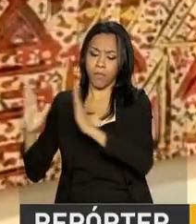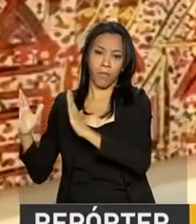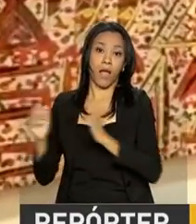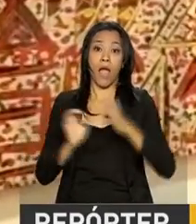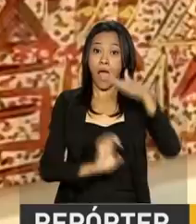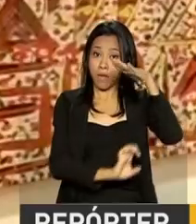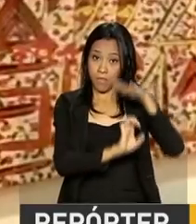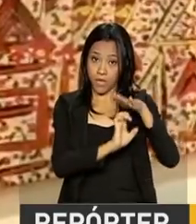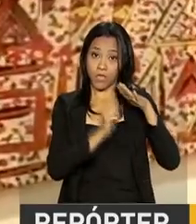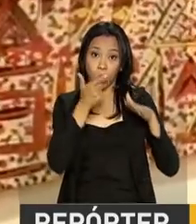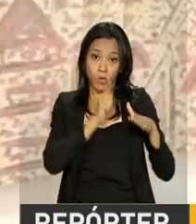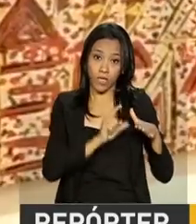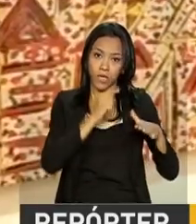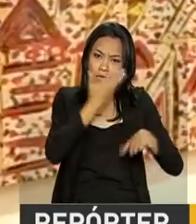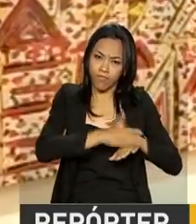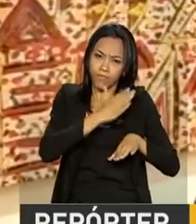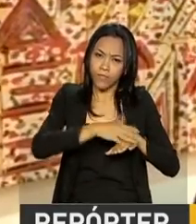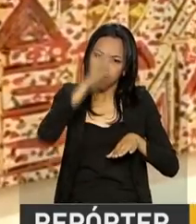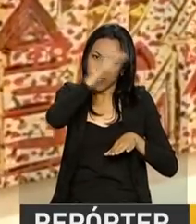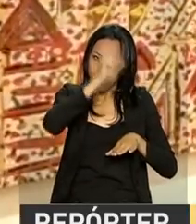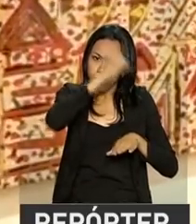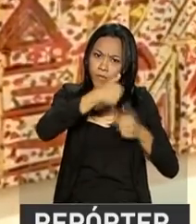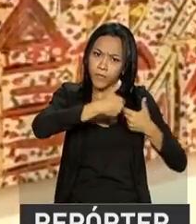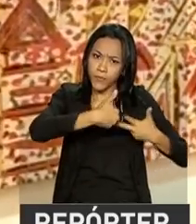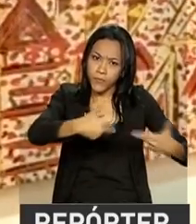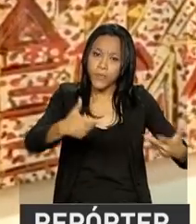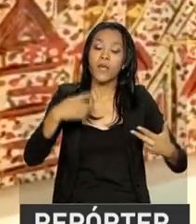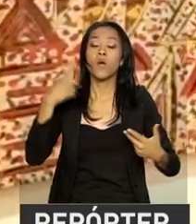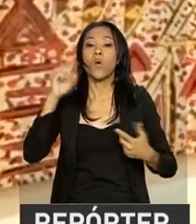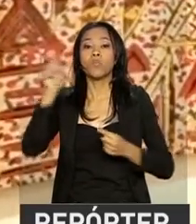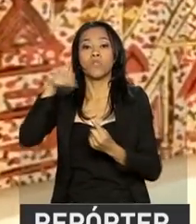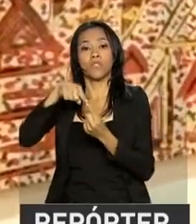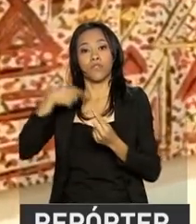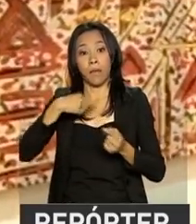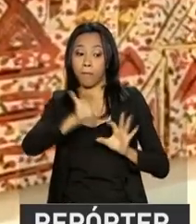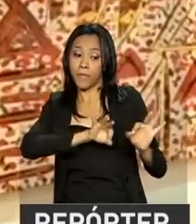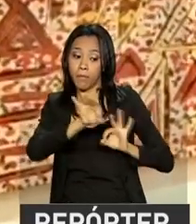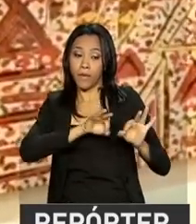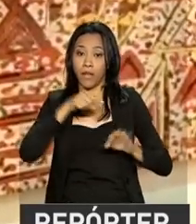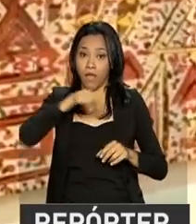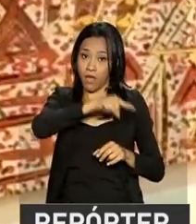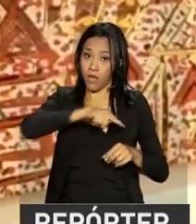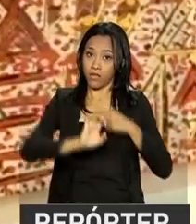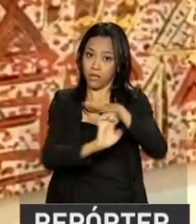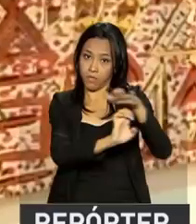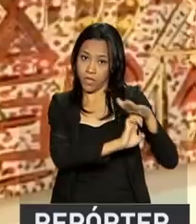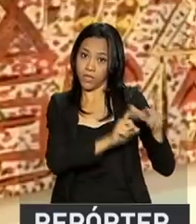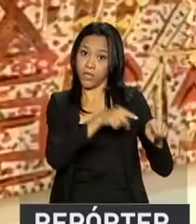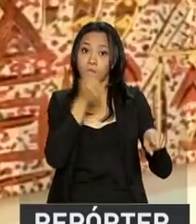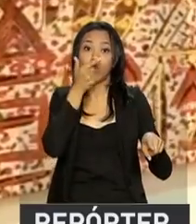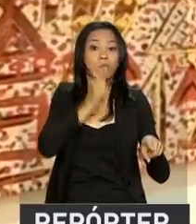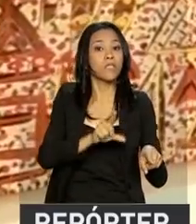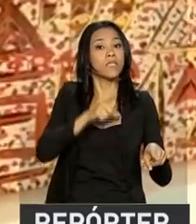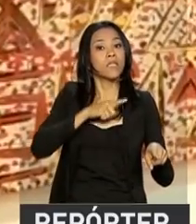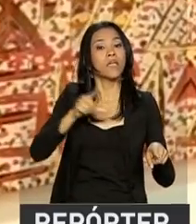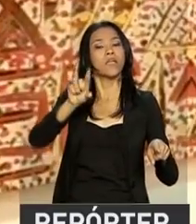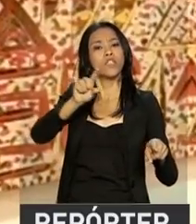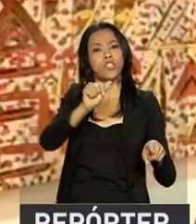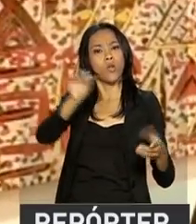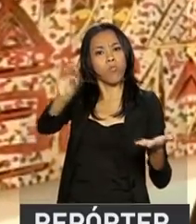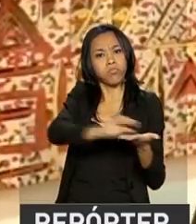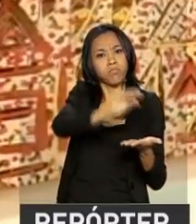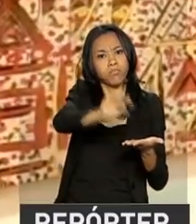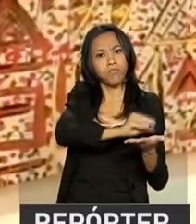se capacitar e amadurecer. A ideia é que a gente possa preparar essas empresas para terem planos de negócios robustos, sustentáveis, que possam